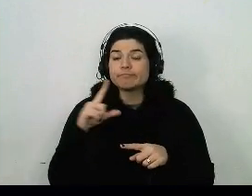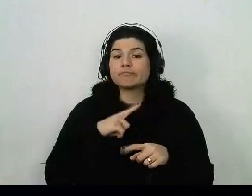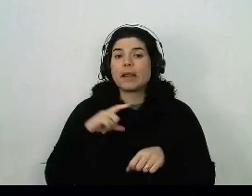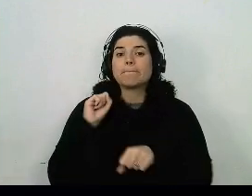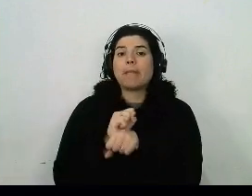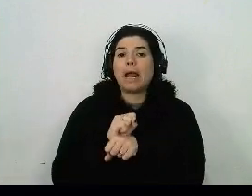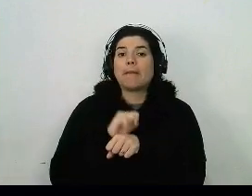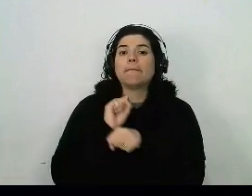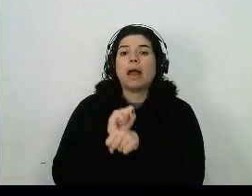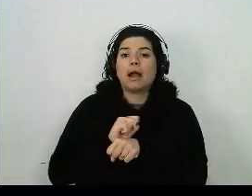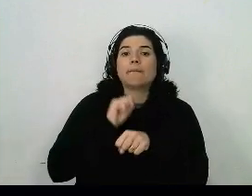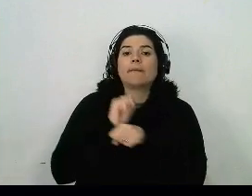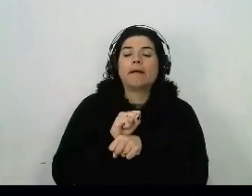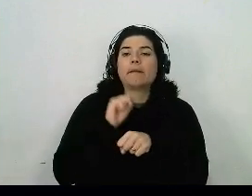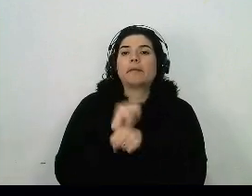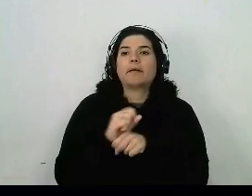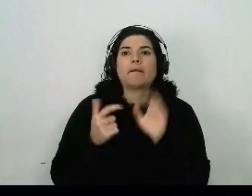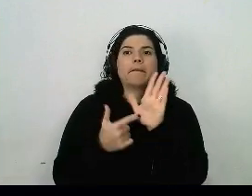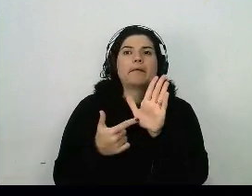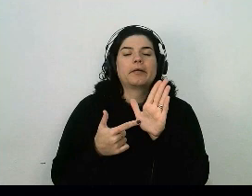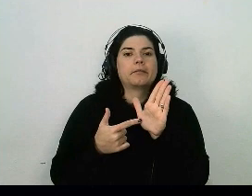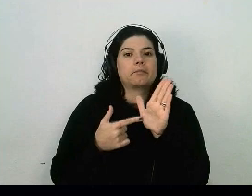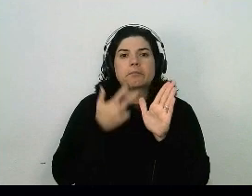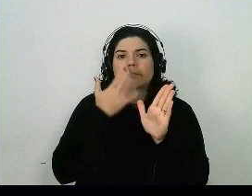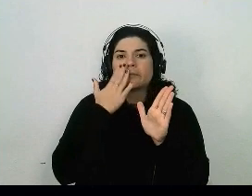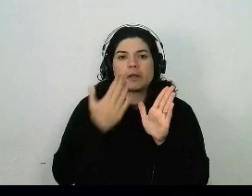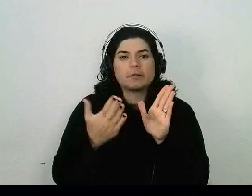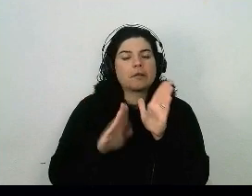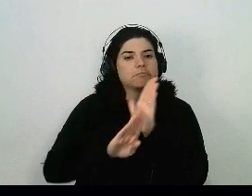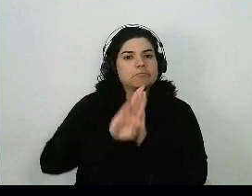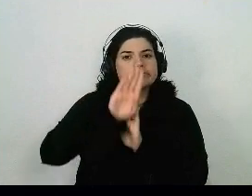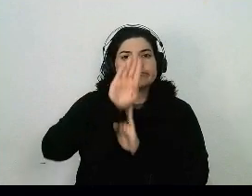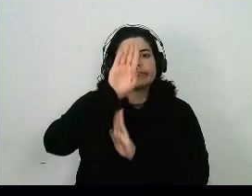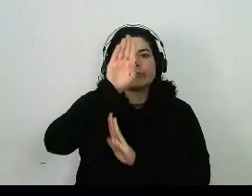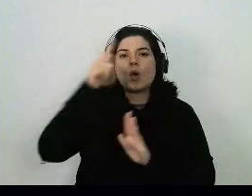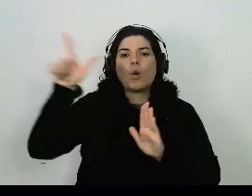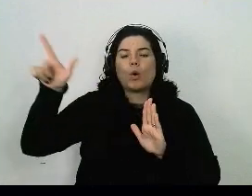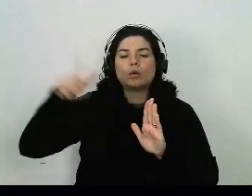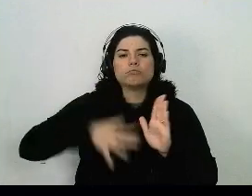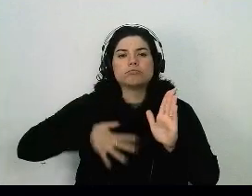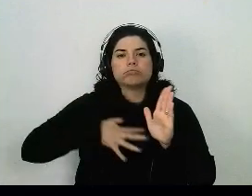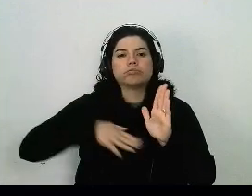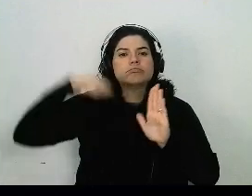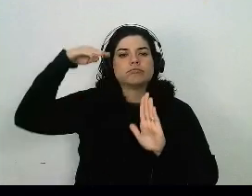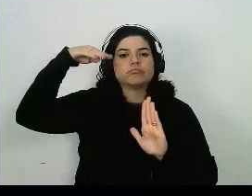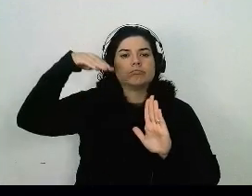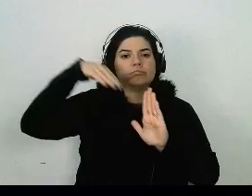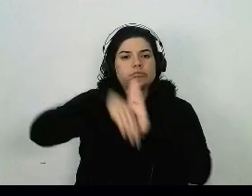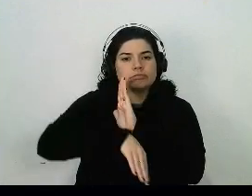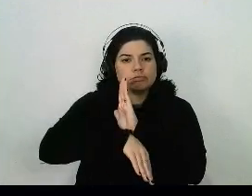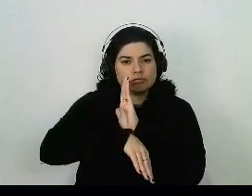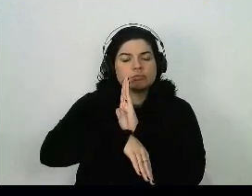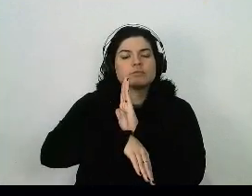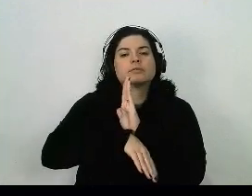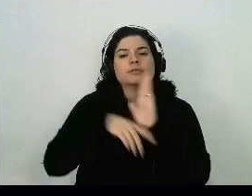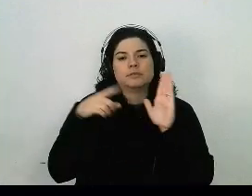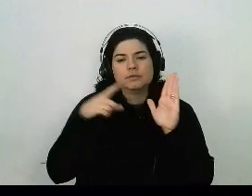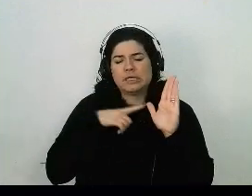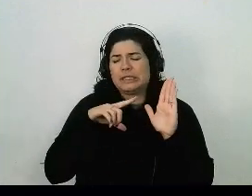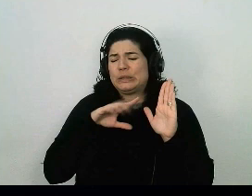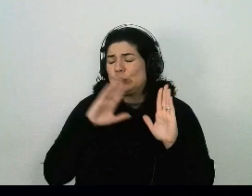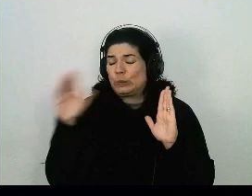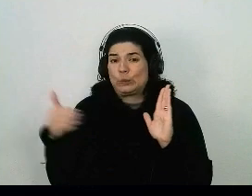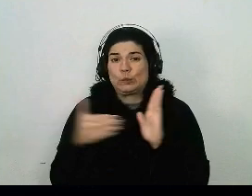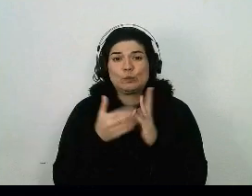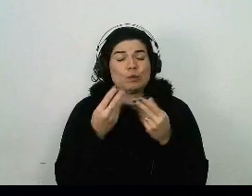e os outros indicadores de produtividade caírem ai satisfação cai a quantidade de convites cai um cai o meu fluxo cai um monte de coisa por